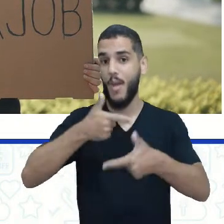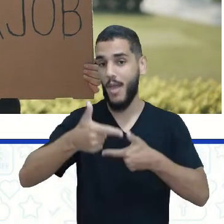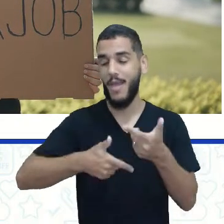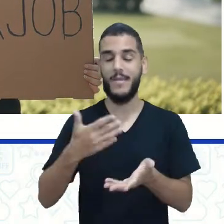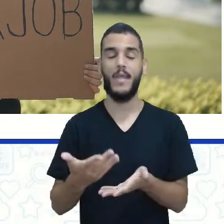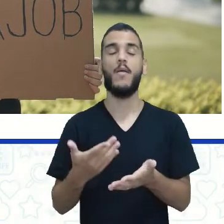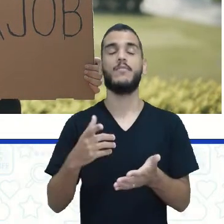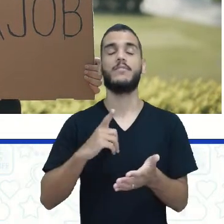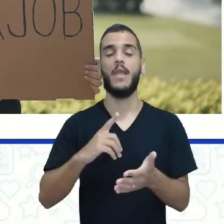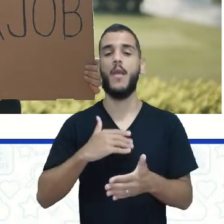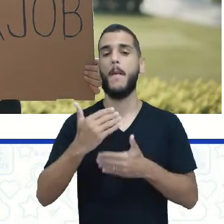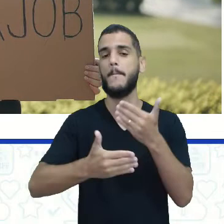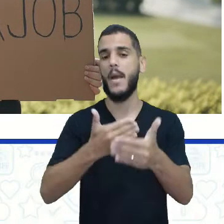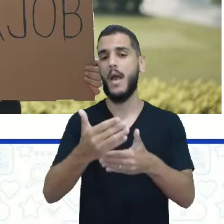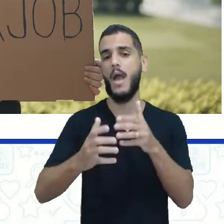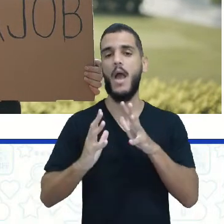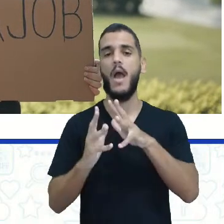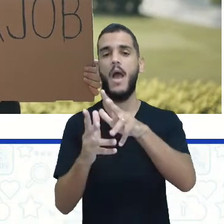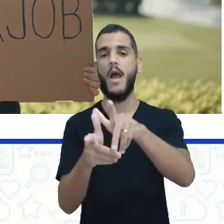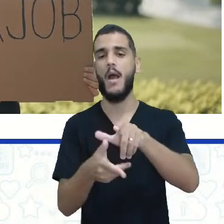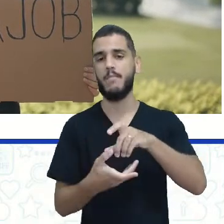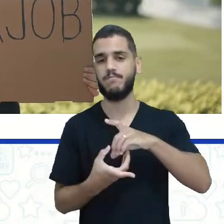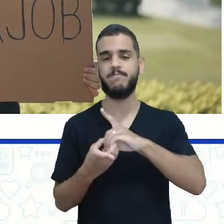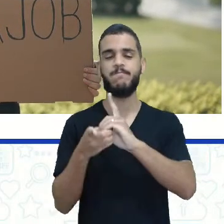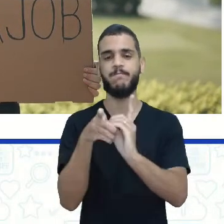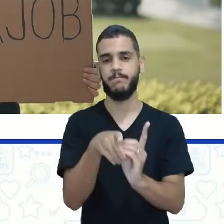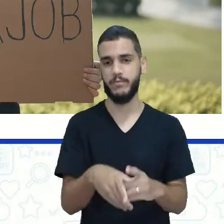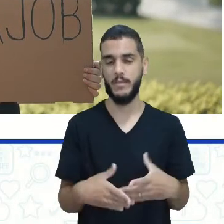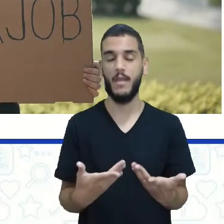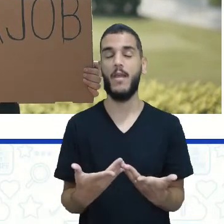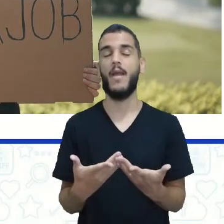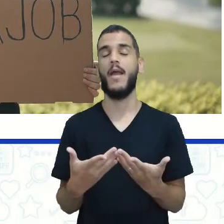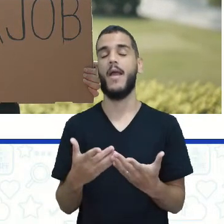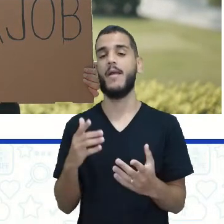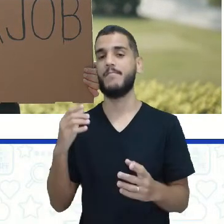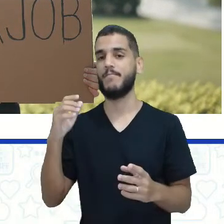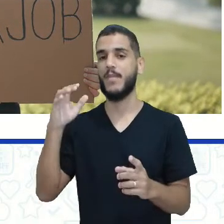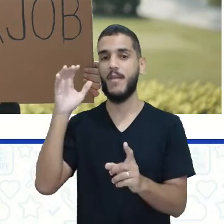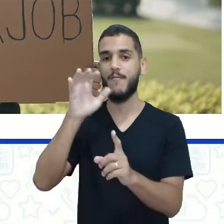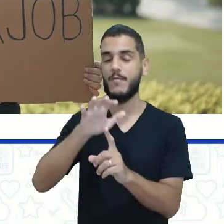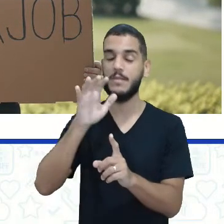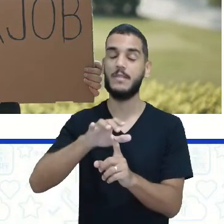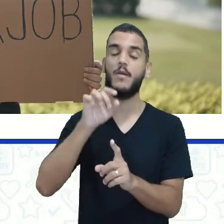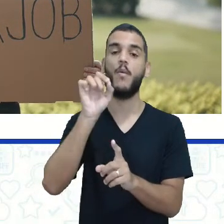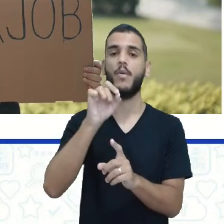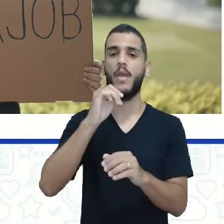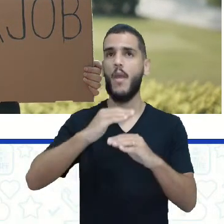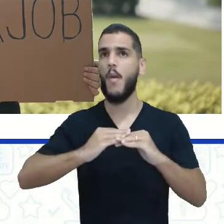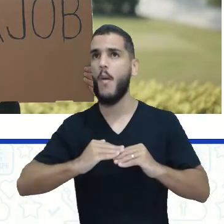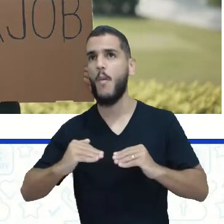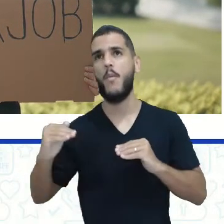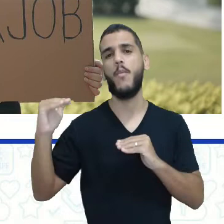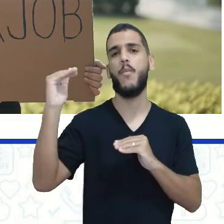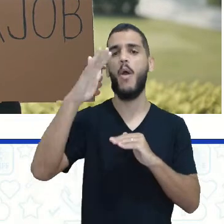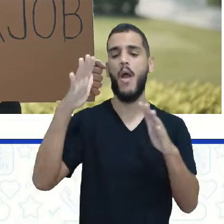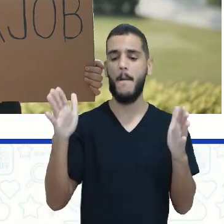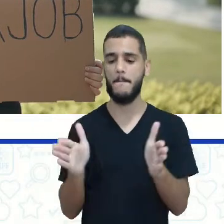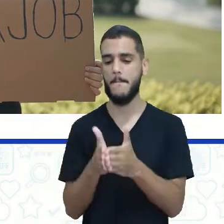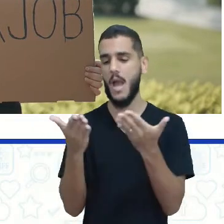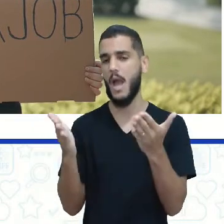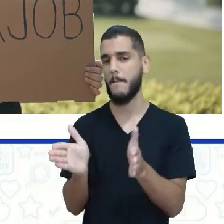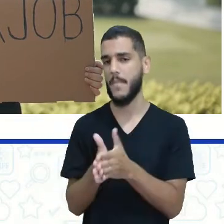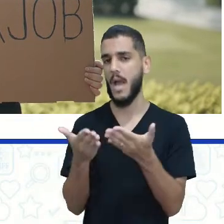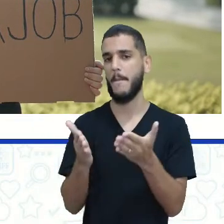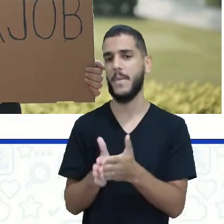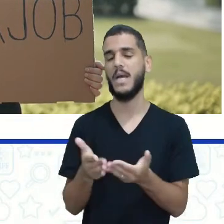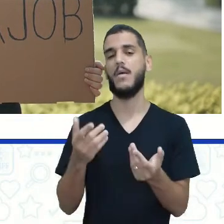processo de globalização tem contribuído de maneira direta para o aumento em massa da pobreza,